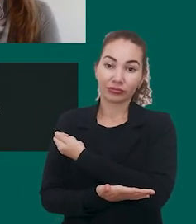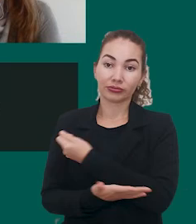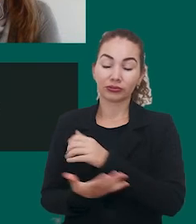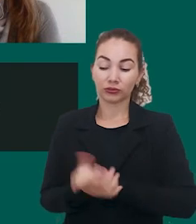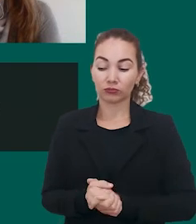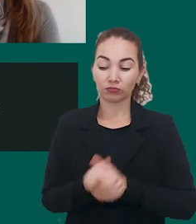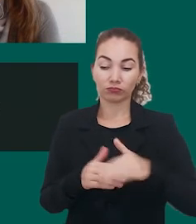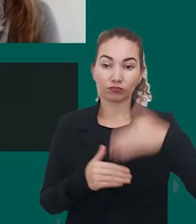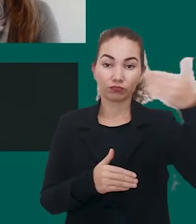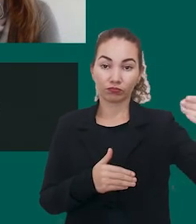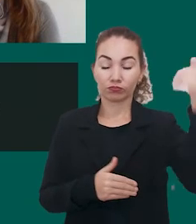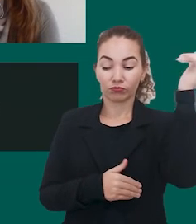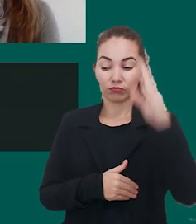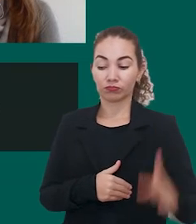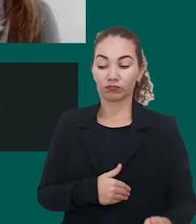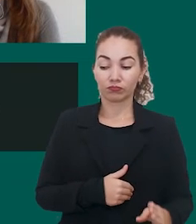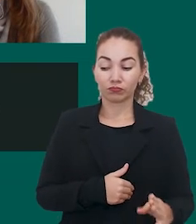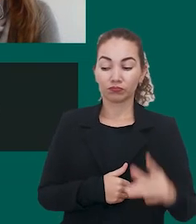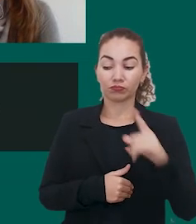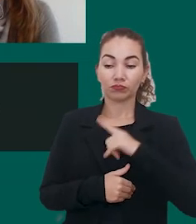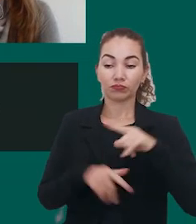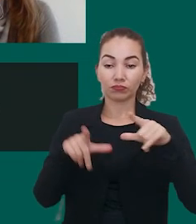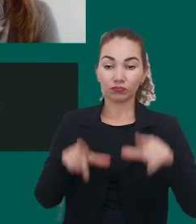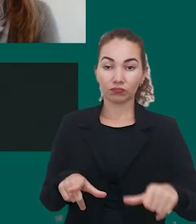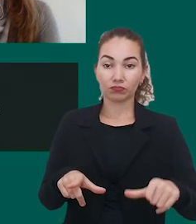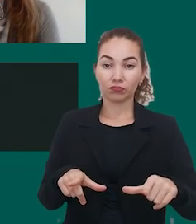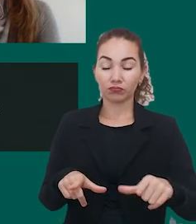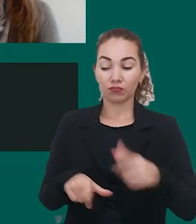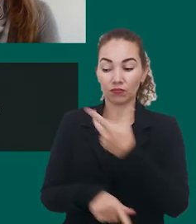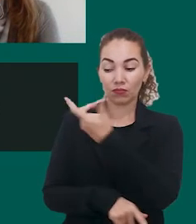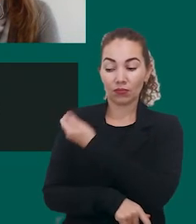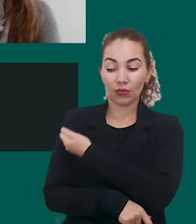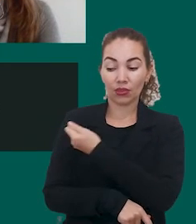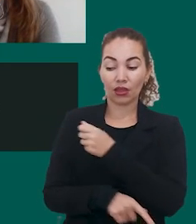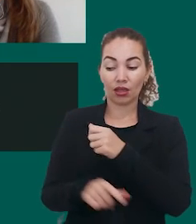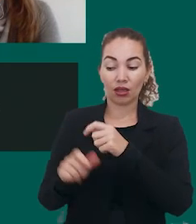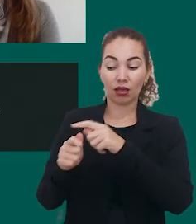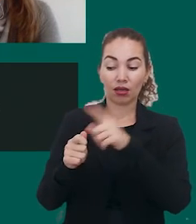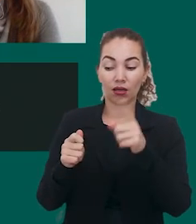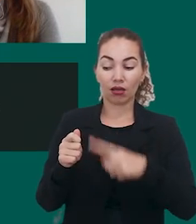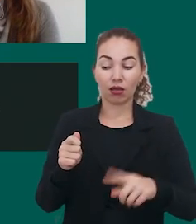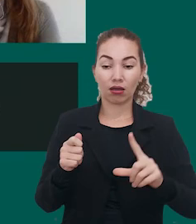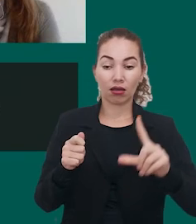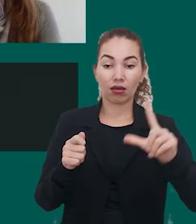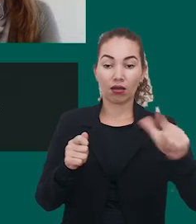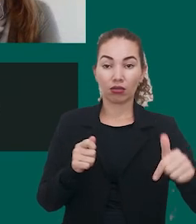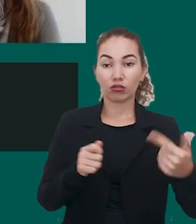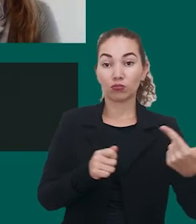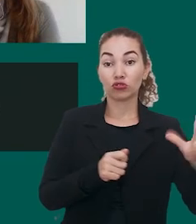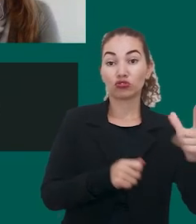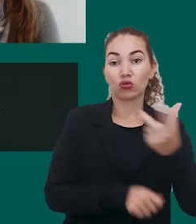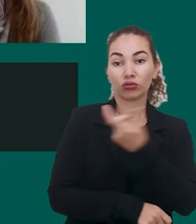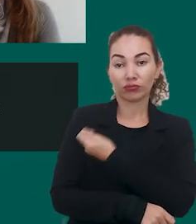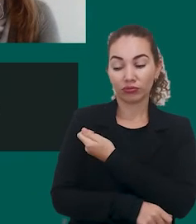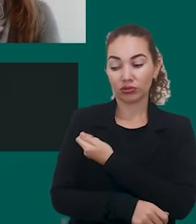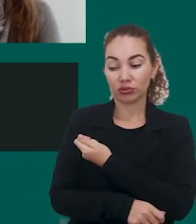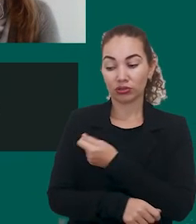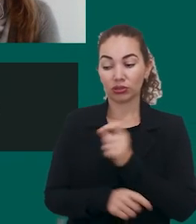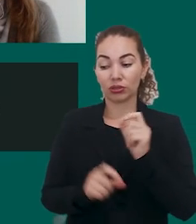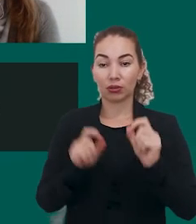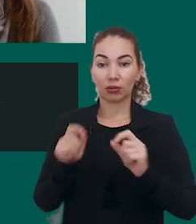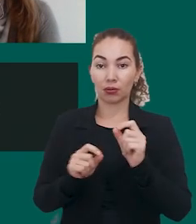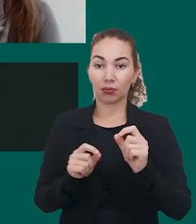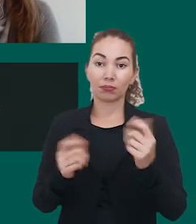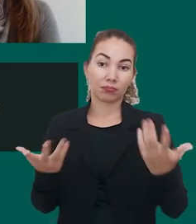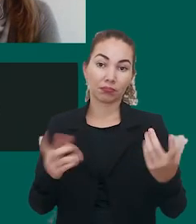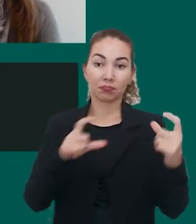Fora do Brasil, a gente tem lugares que existem pessoas que tomaram uma dose de Oxford e depois tentaram tomar uma dose de outra vacina. Por exemplo, tomou Pfizer